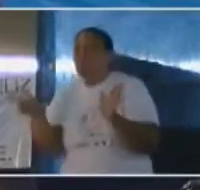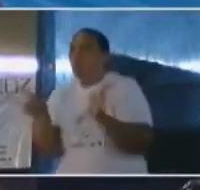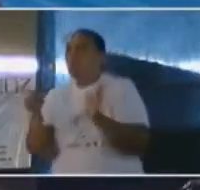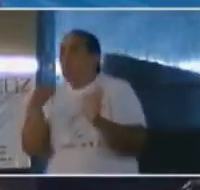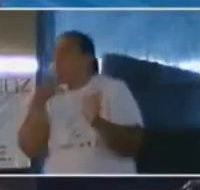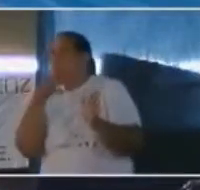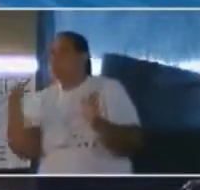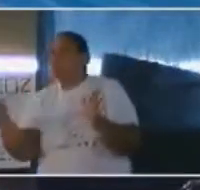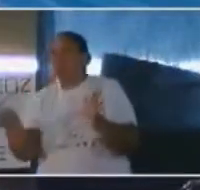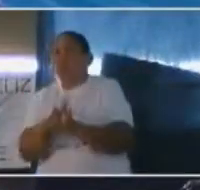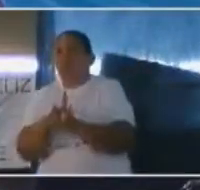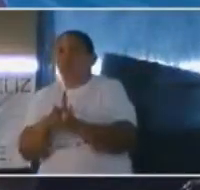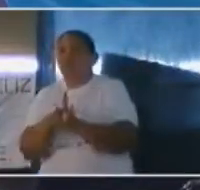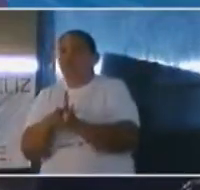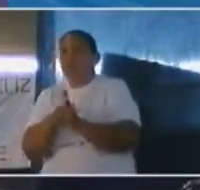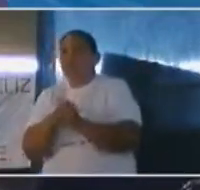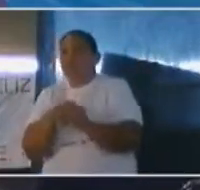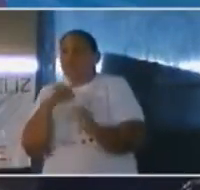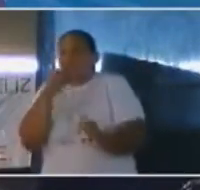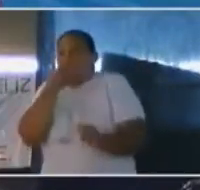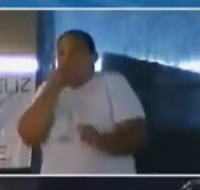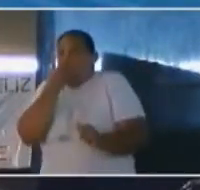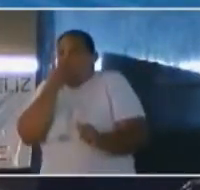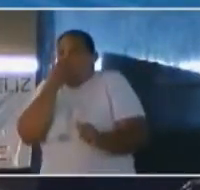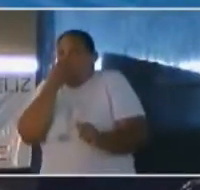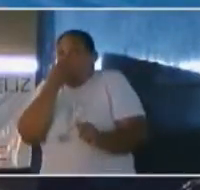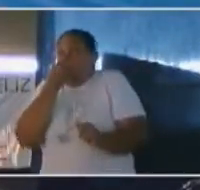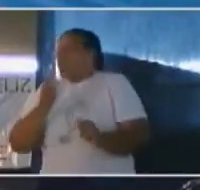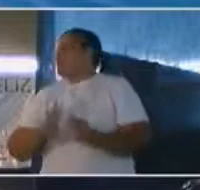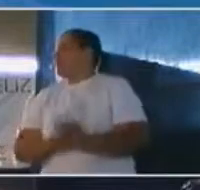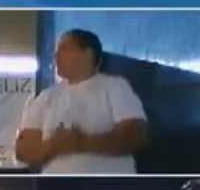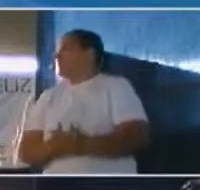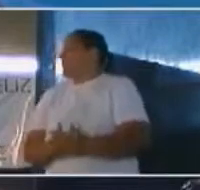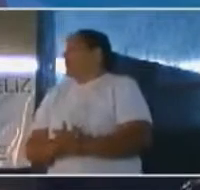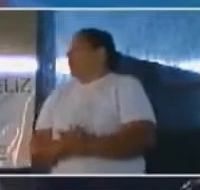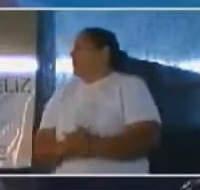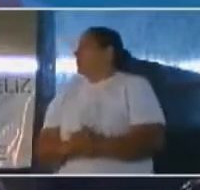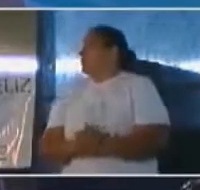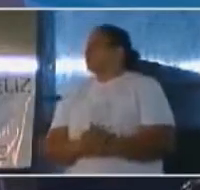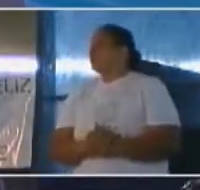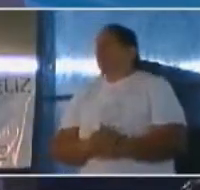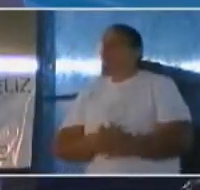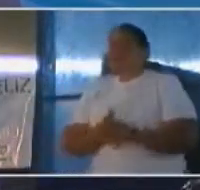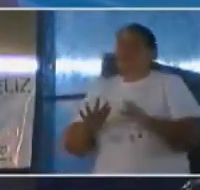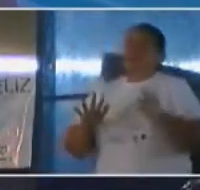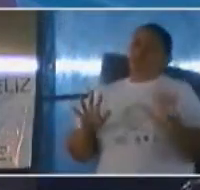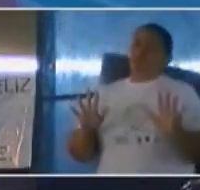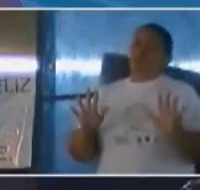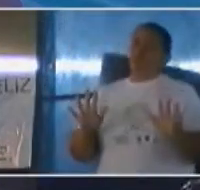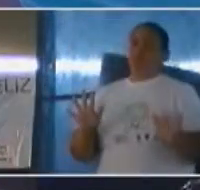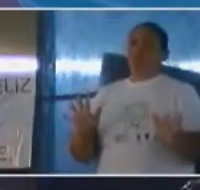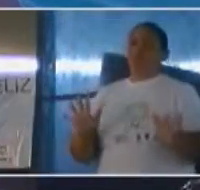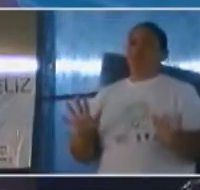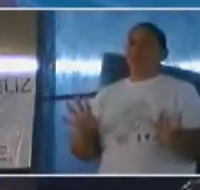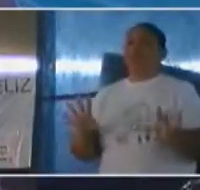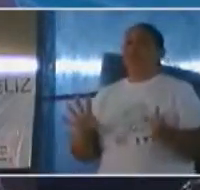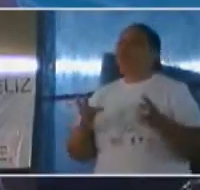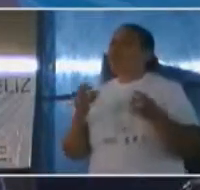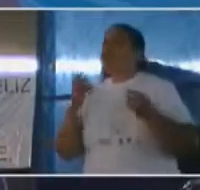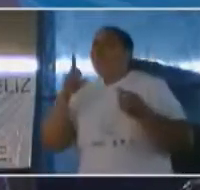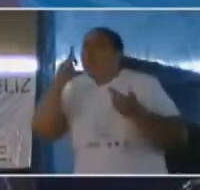uma certa abertura. E eu arrisco dizer que talvez uma das